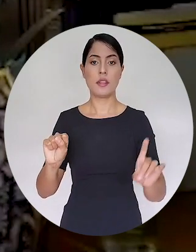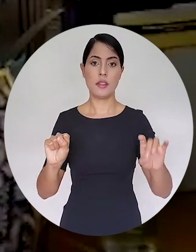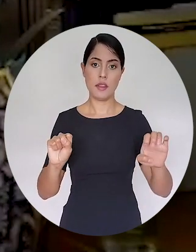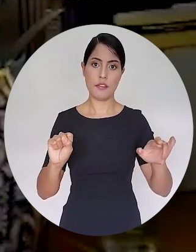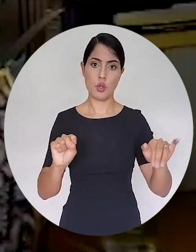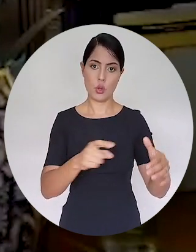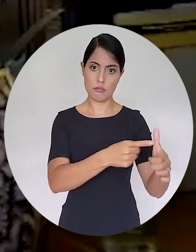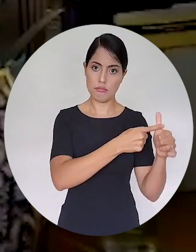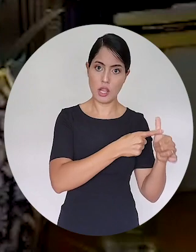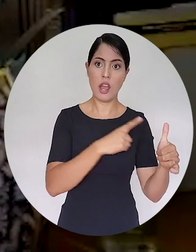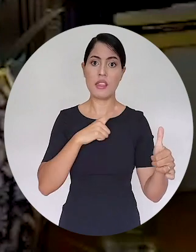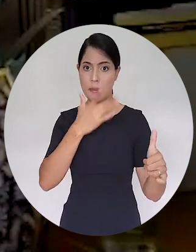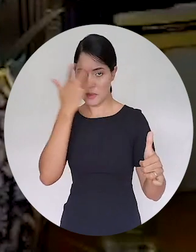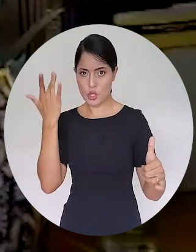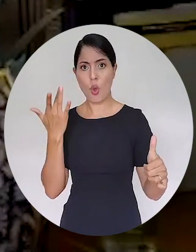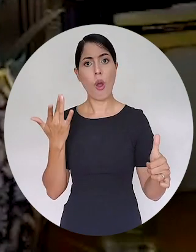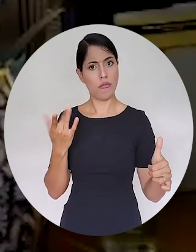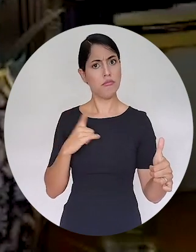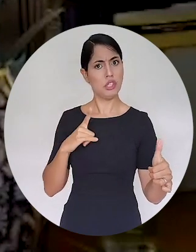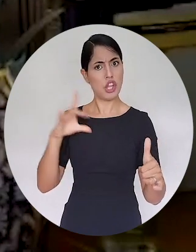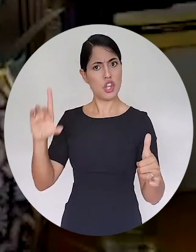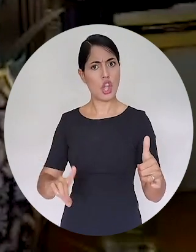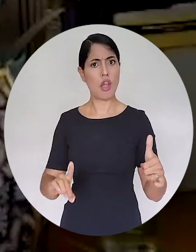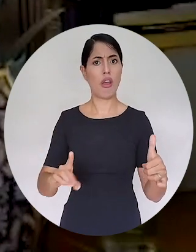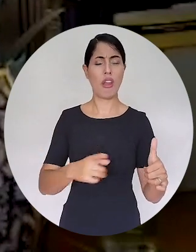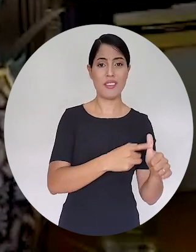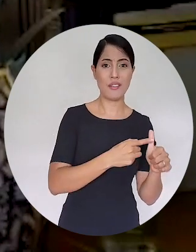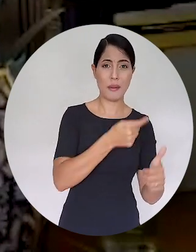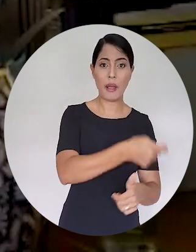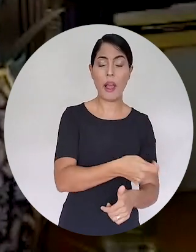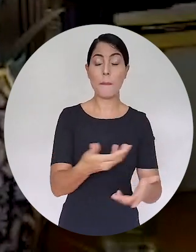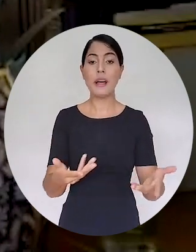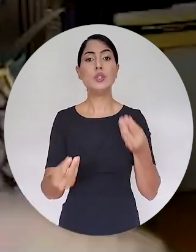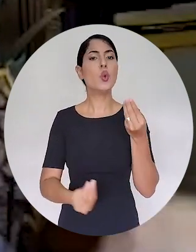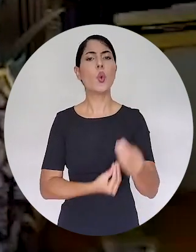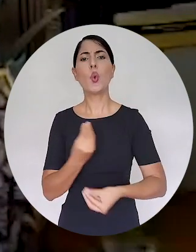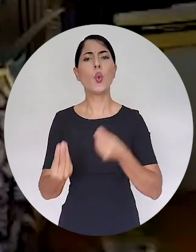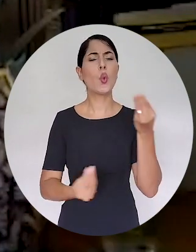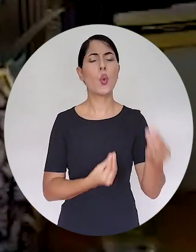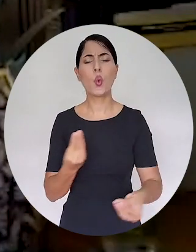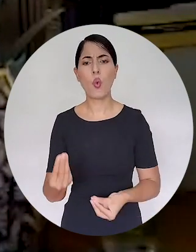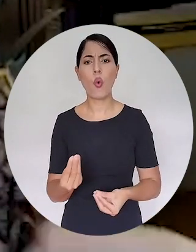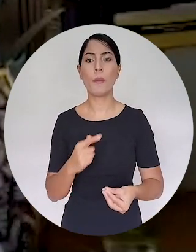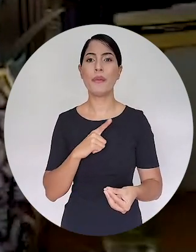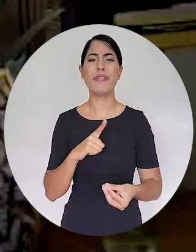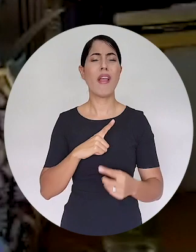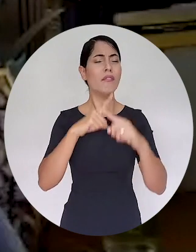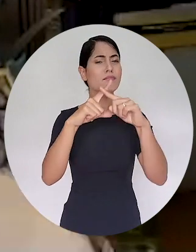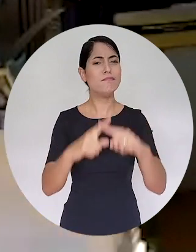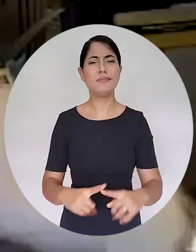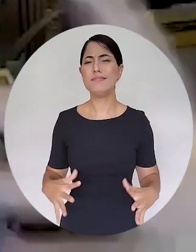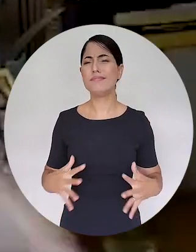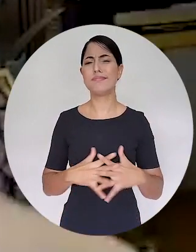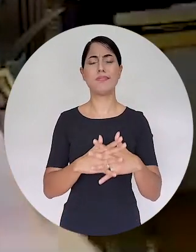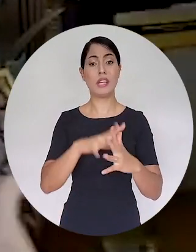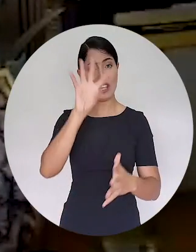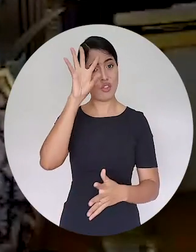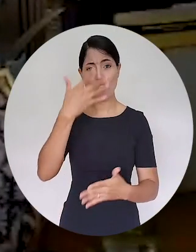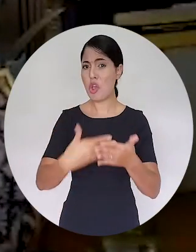case, que é um divisor de águas, ele mostra que a mediação ela é possível para resolver qualquer conflito, ou pelo menos uma